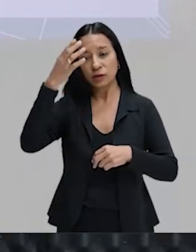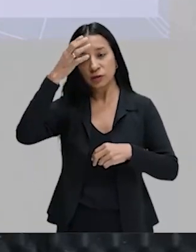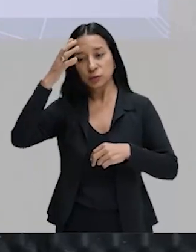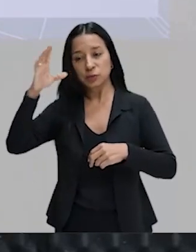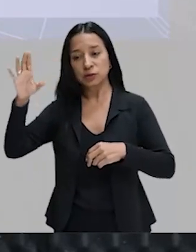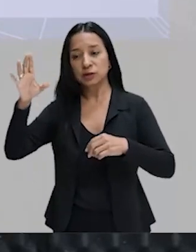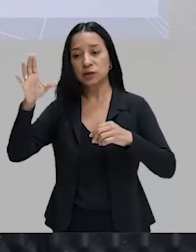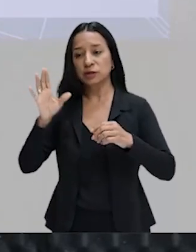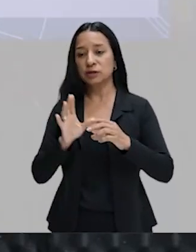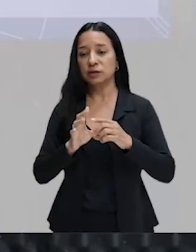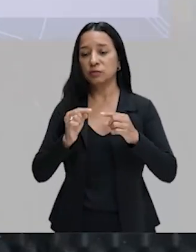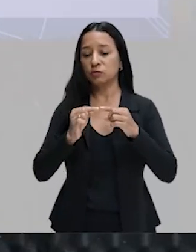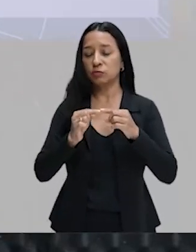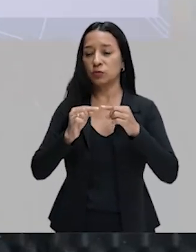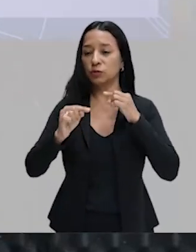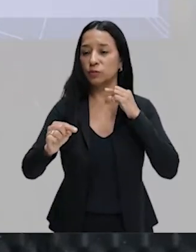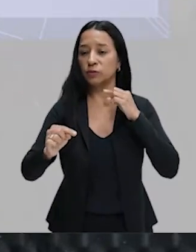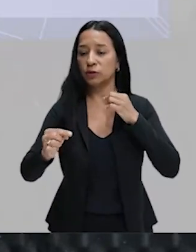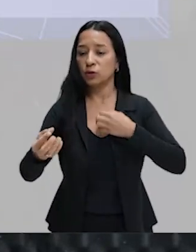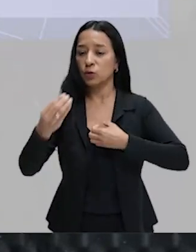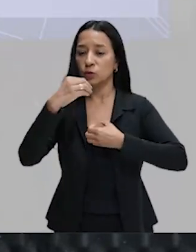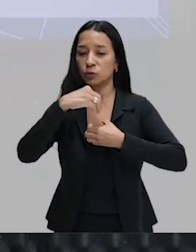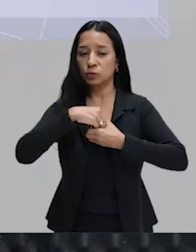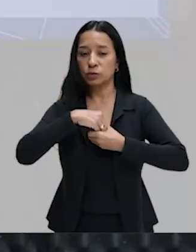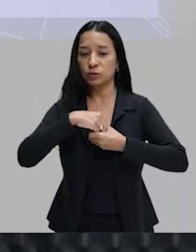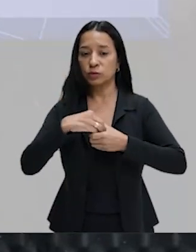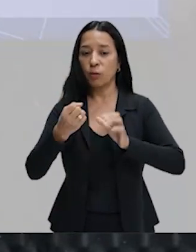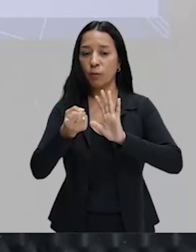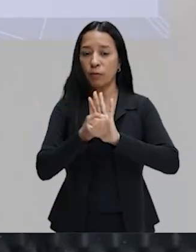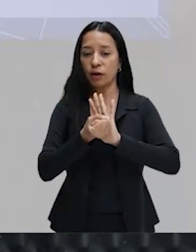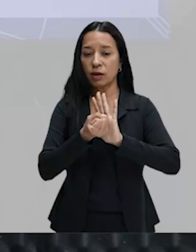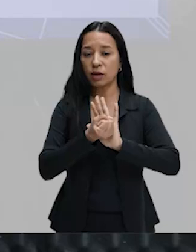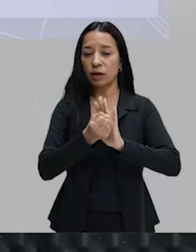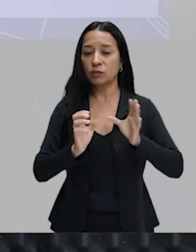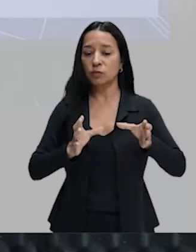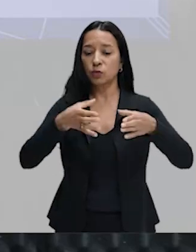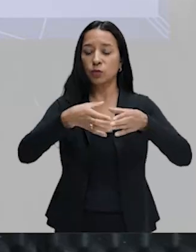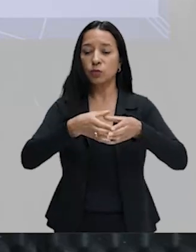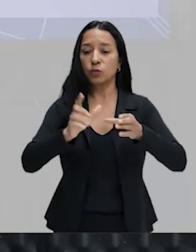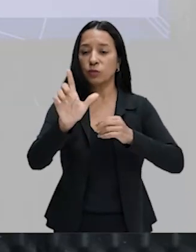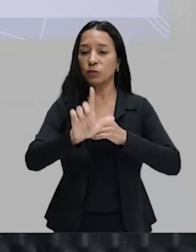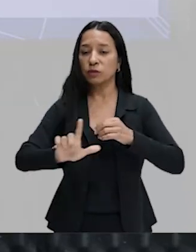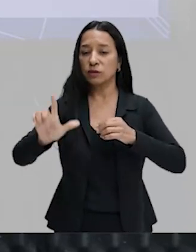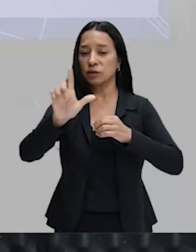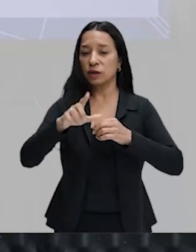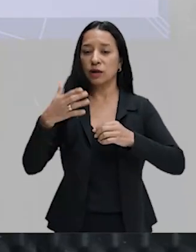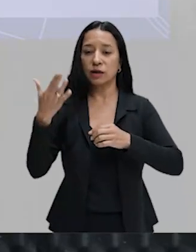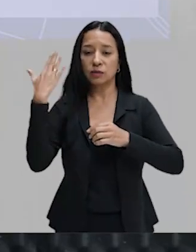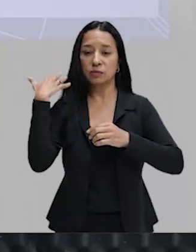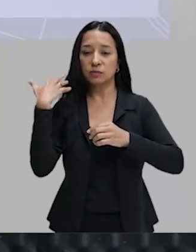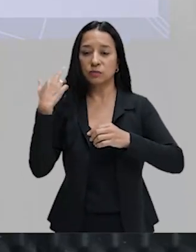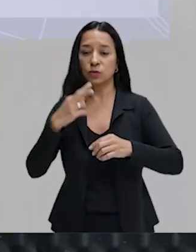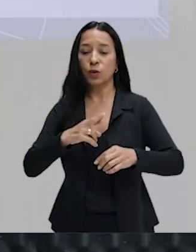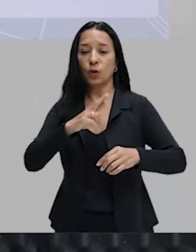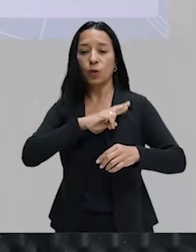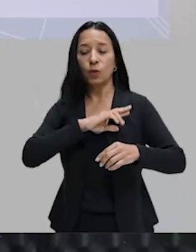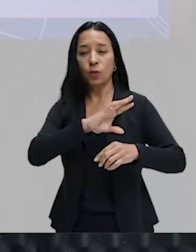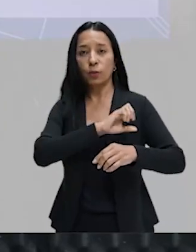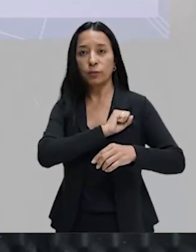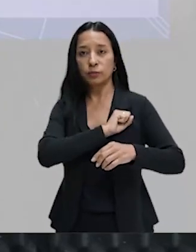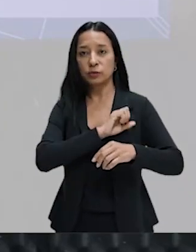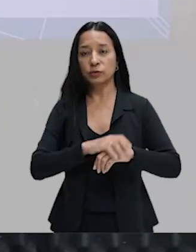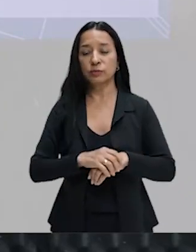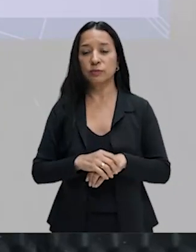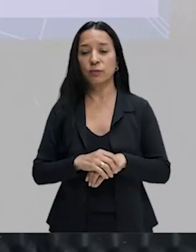o rompimento com aquele subjetivismo marcado na escola literária anterior ao romantismo. Então, como eu acabei de dizer,